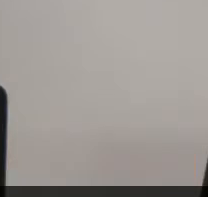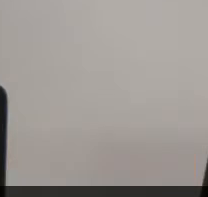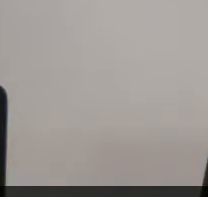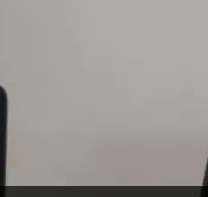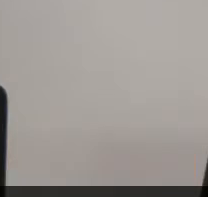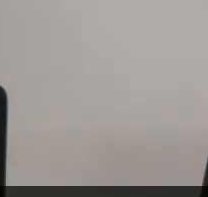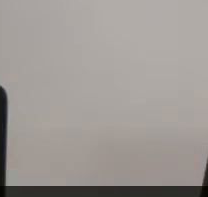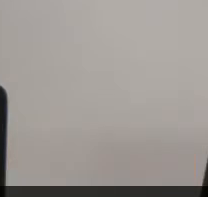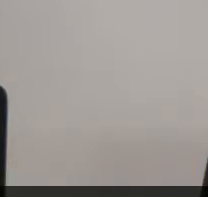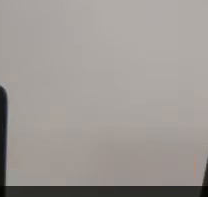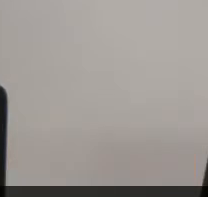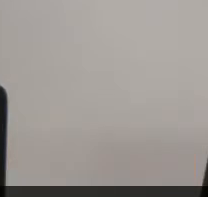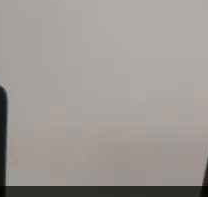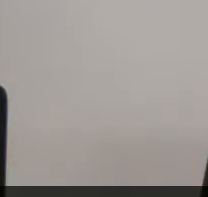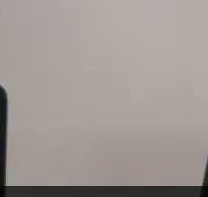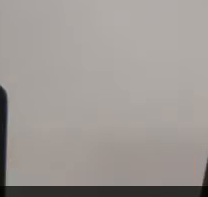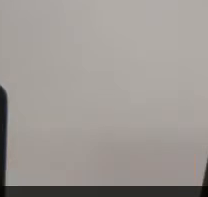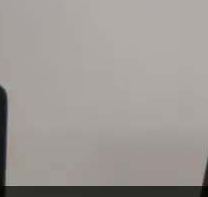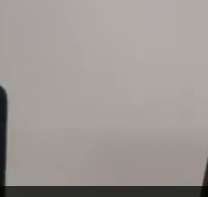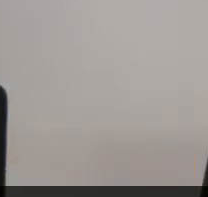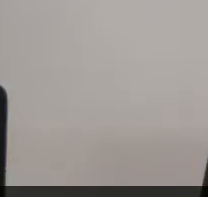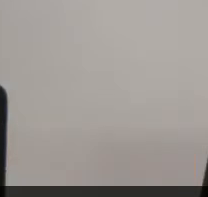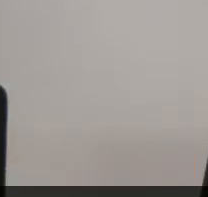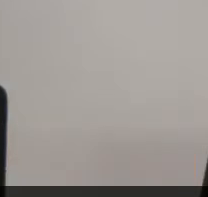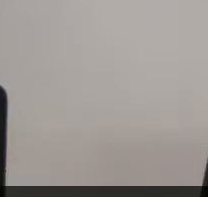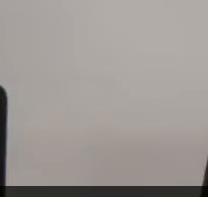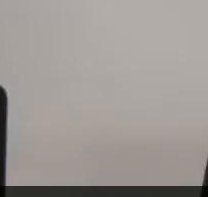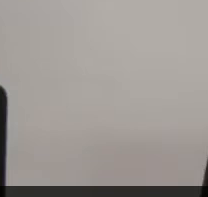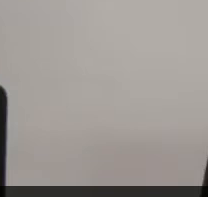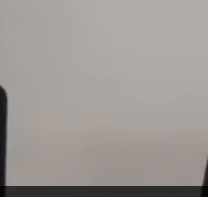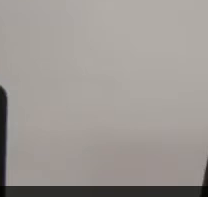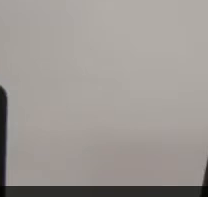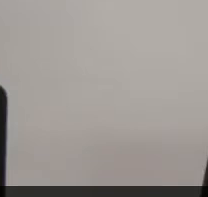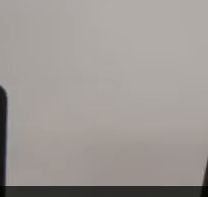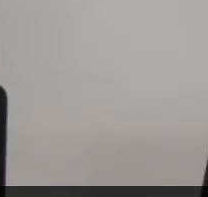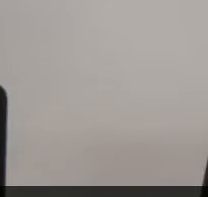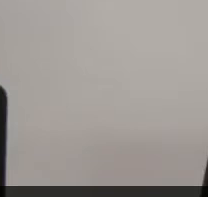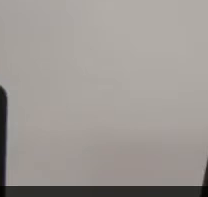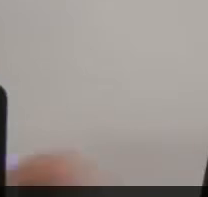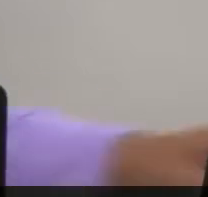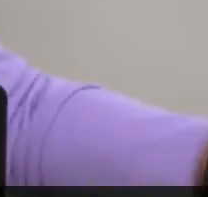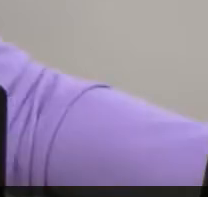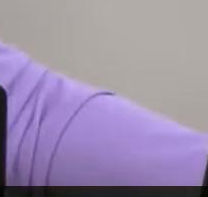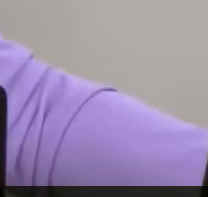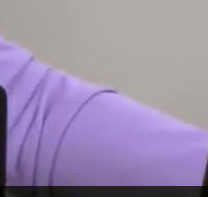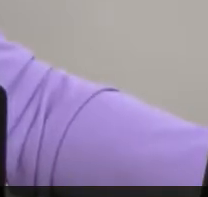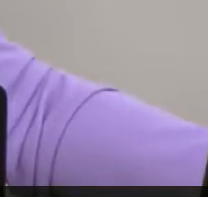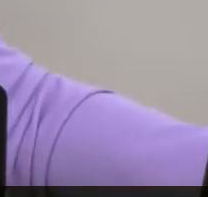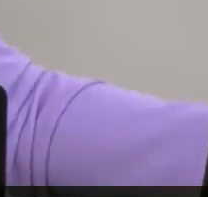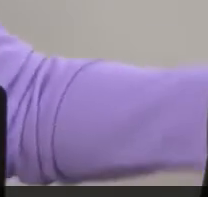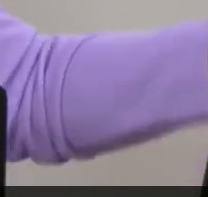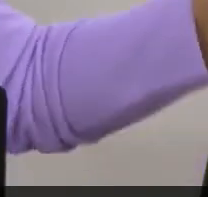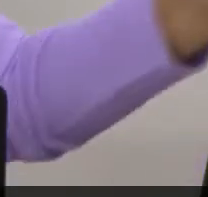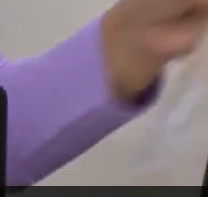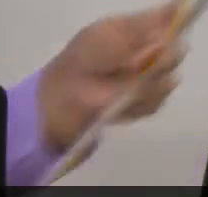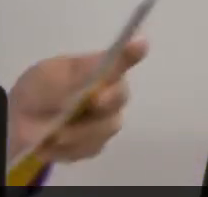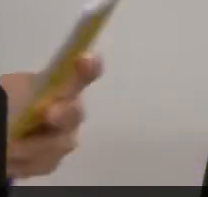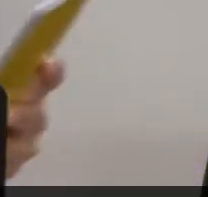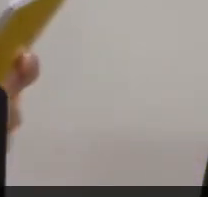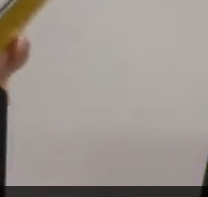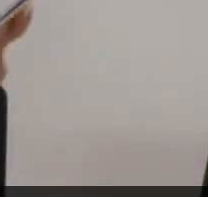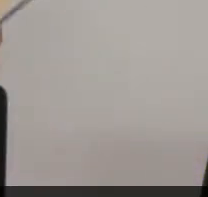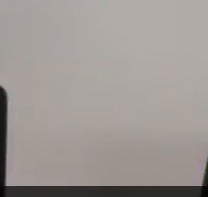sua presença pelo compartilhamento dessa vivência toda essa experiência Obrigado também por